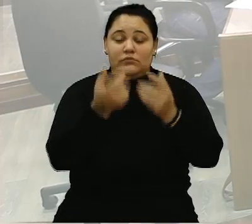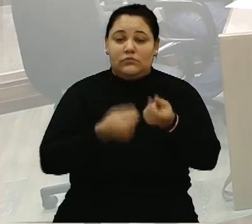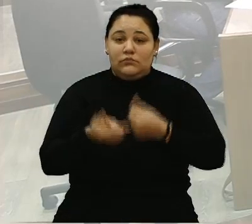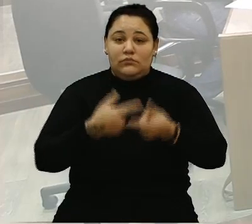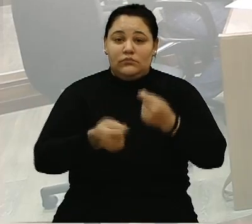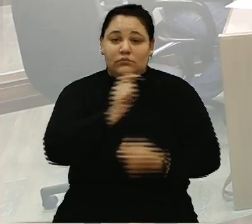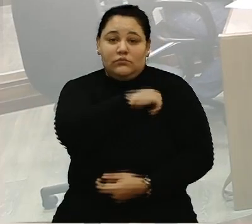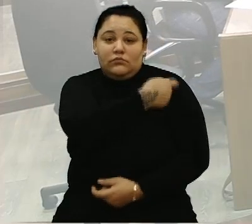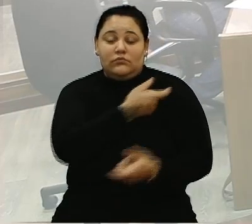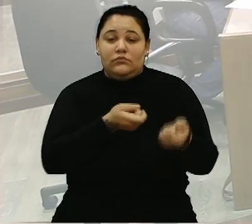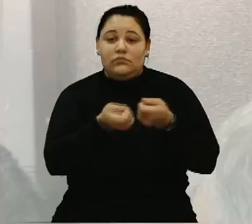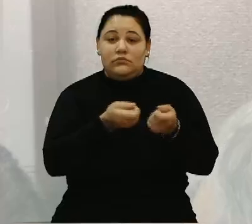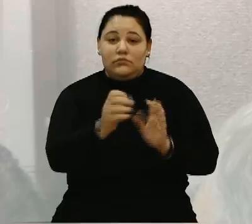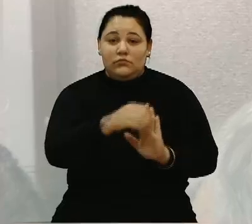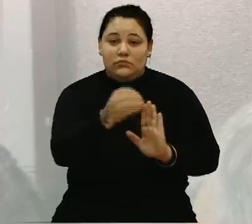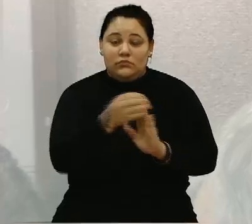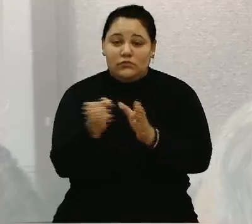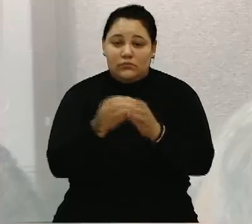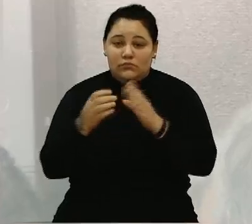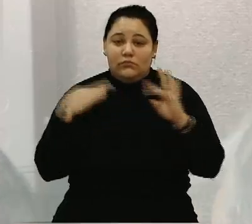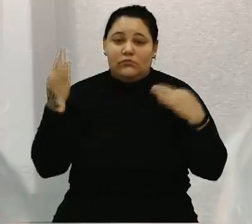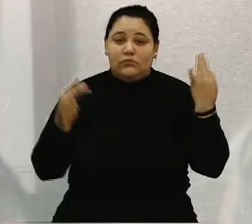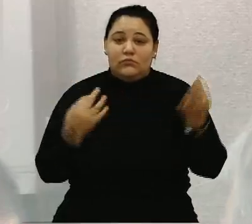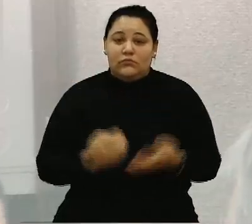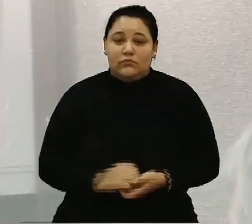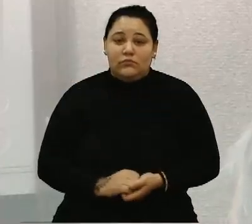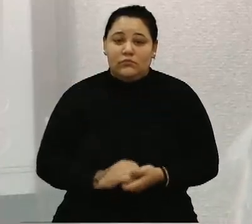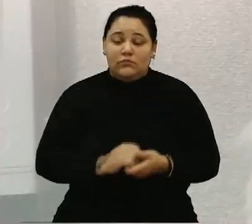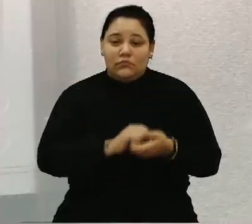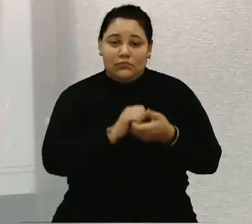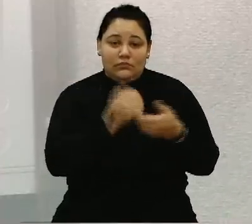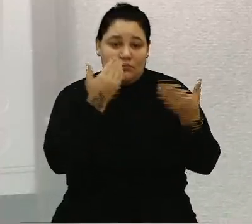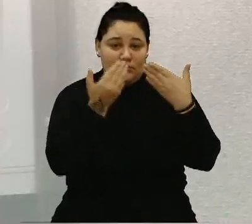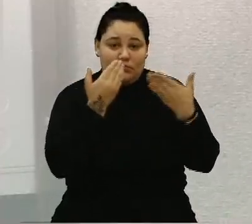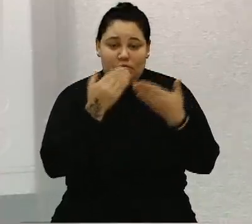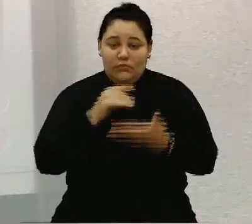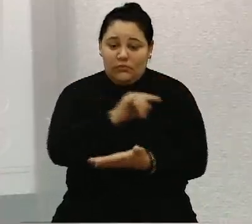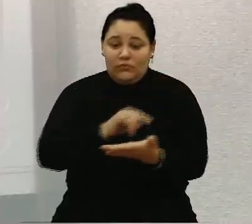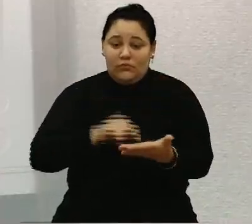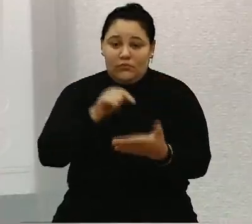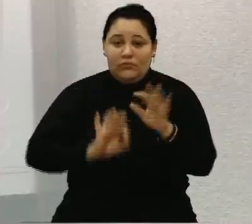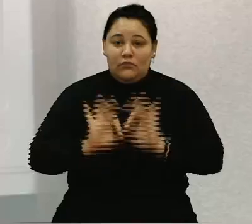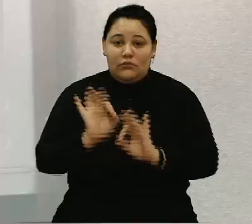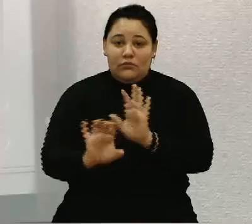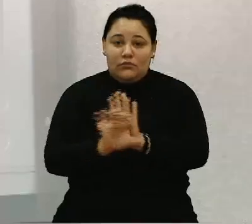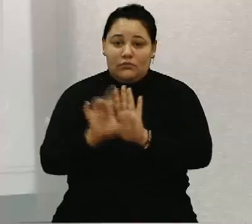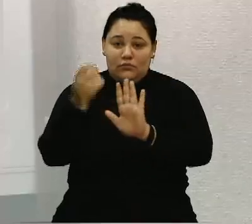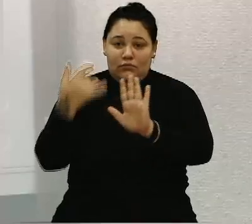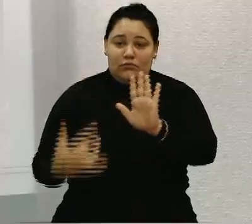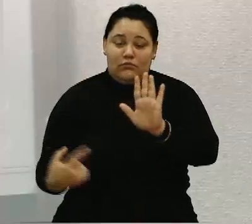Controle Orçamentário e Turismo para análise e parecer o projeto de lei acima